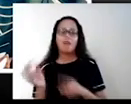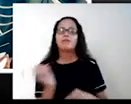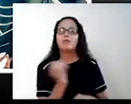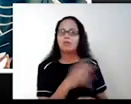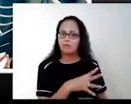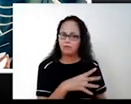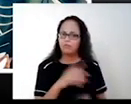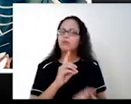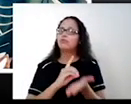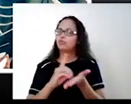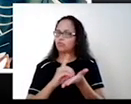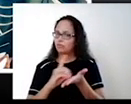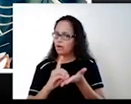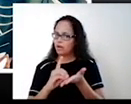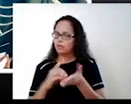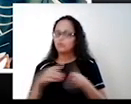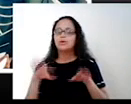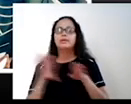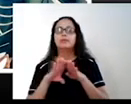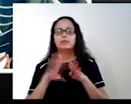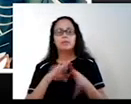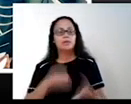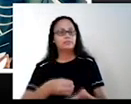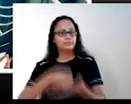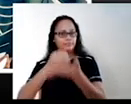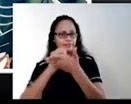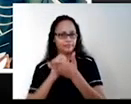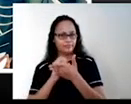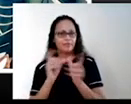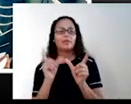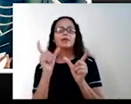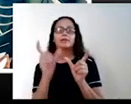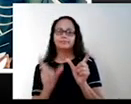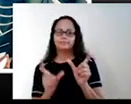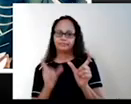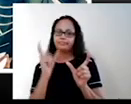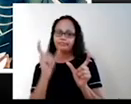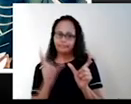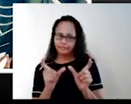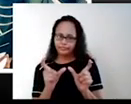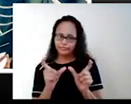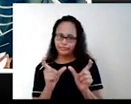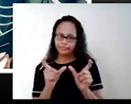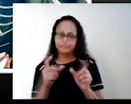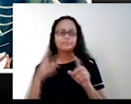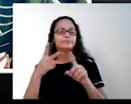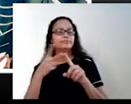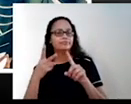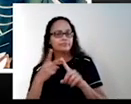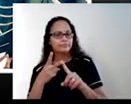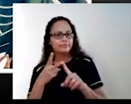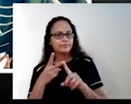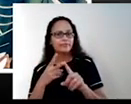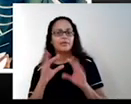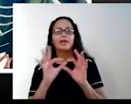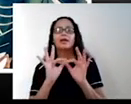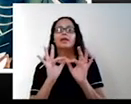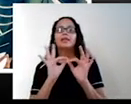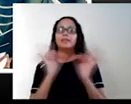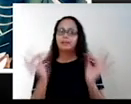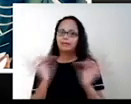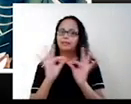lá no dicionário, eu também tenho contribuições na morfologia, na sintaxe e na pronúncia. Como